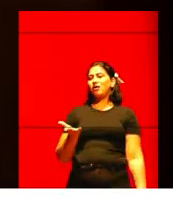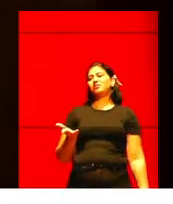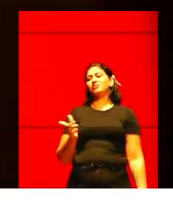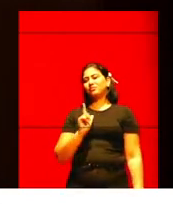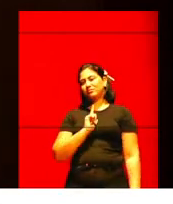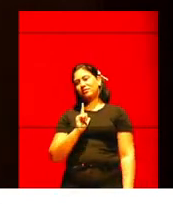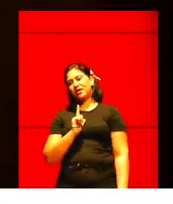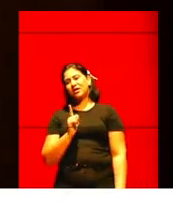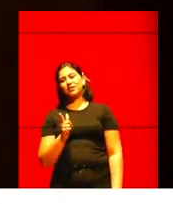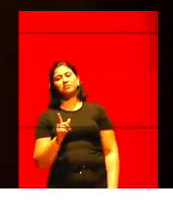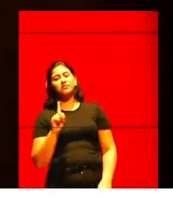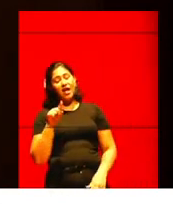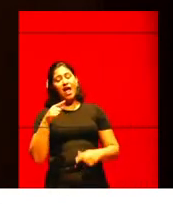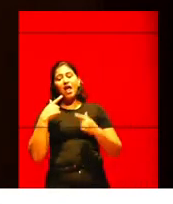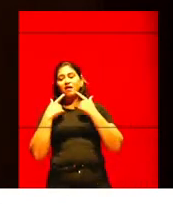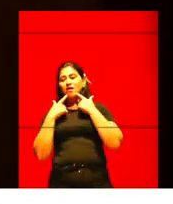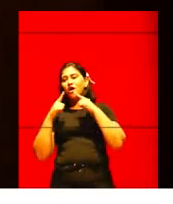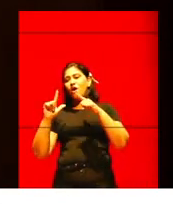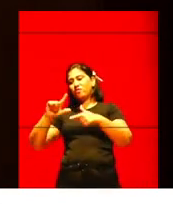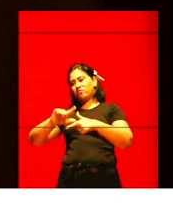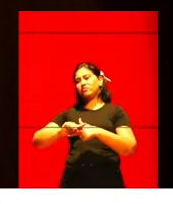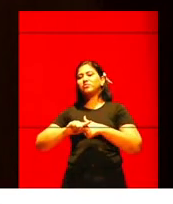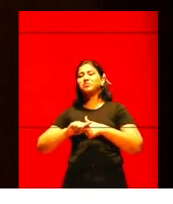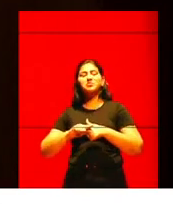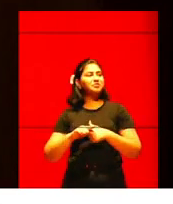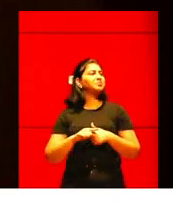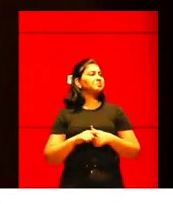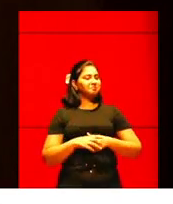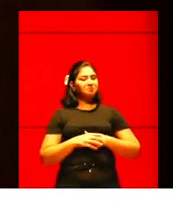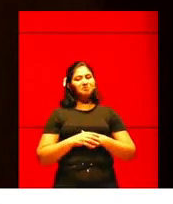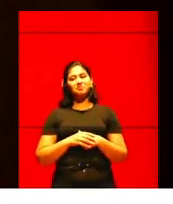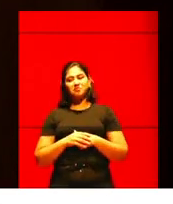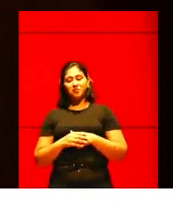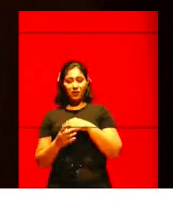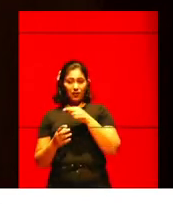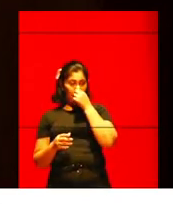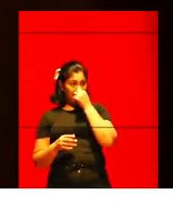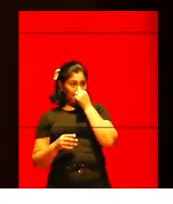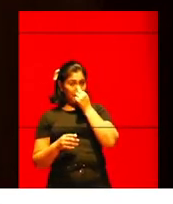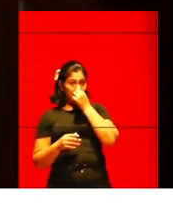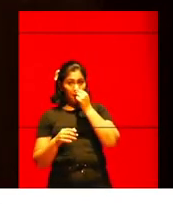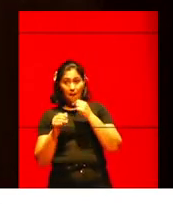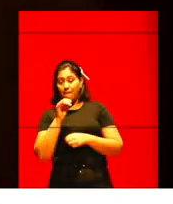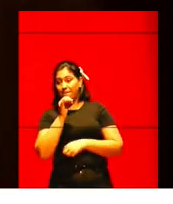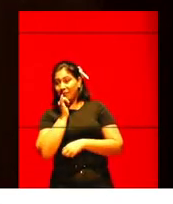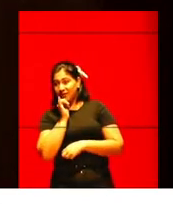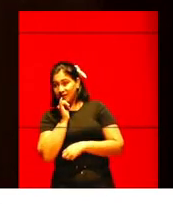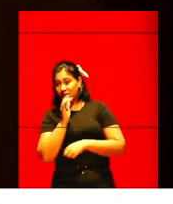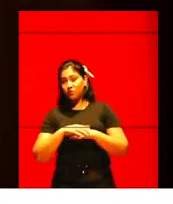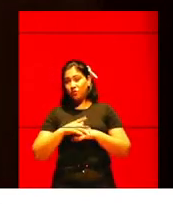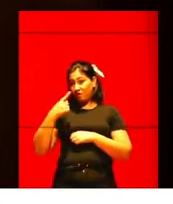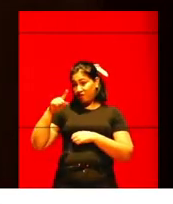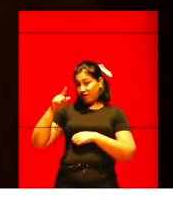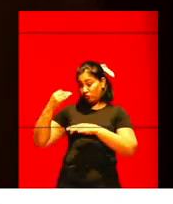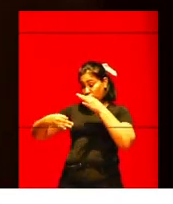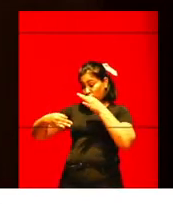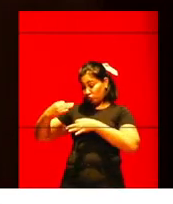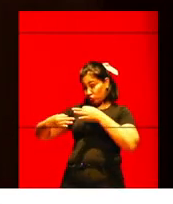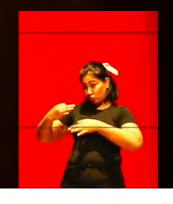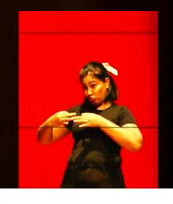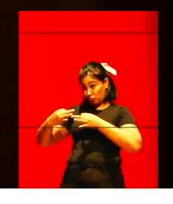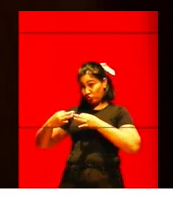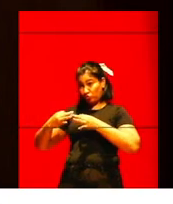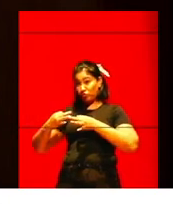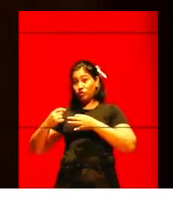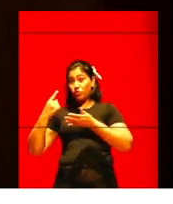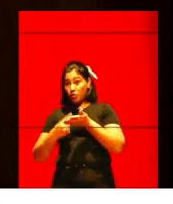de linguagem. Você tornou-se um grande advogado aí, bora lá. Aí tu vai pro tribunal, pra audiência. Tu não